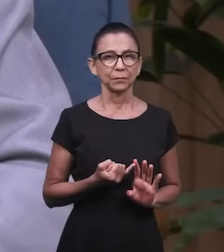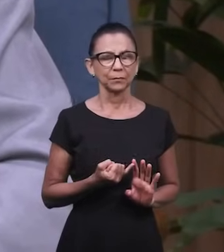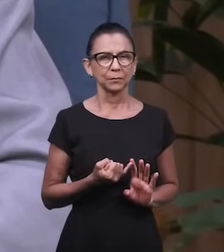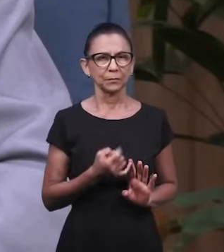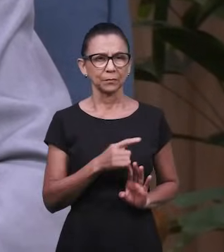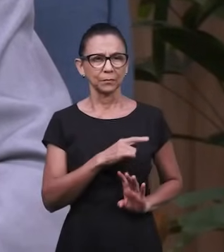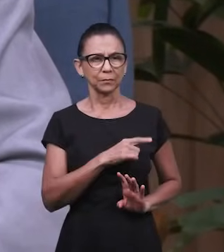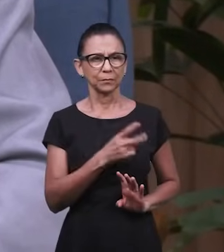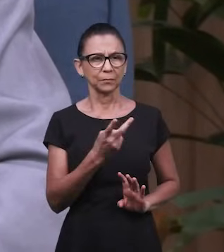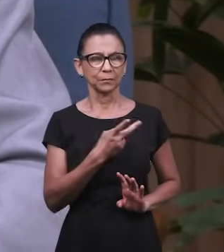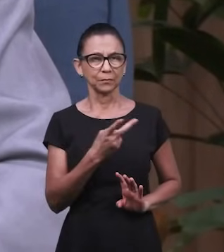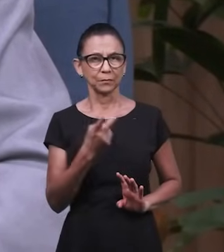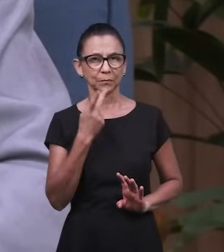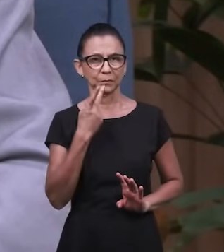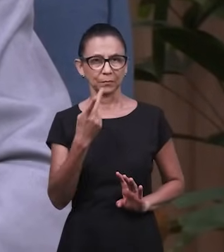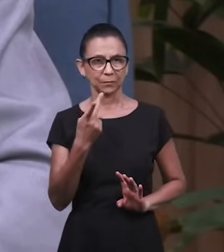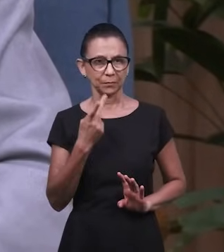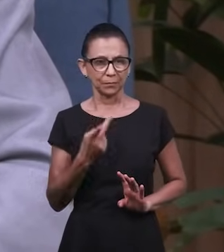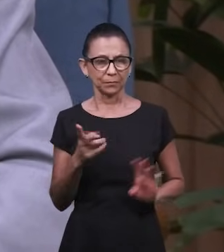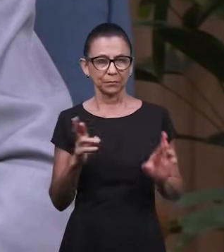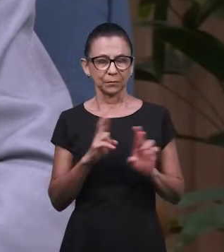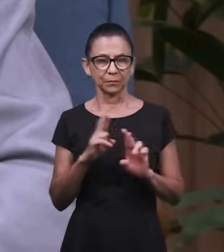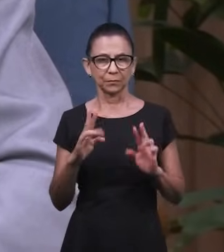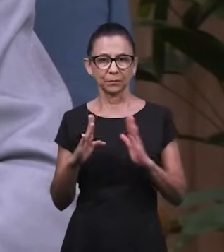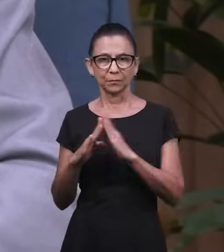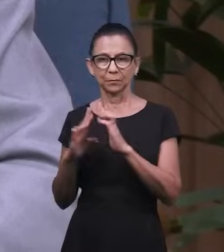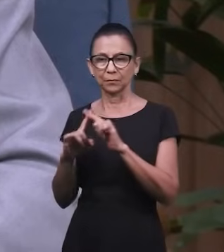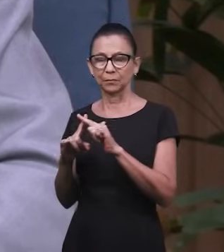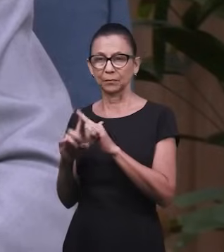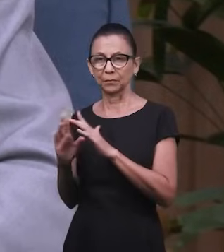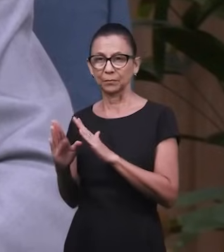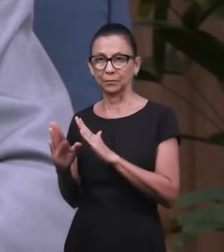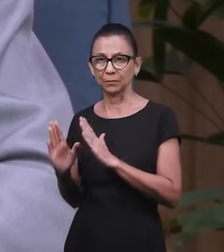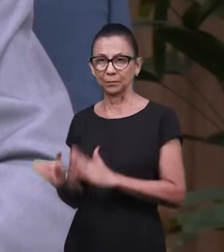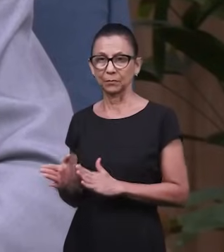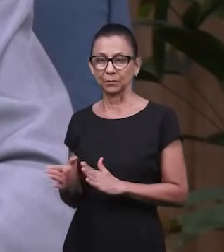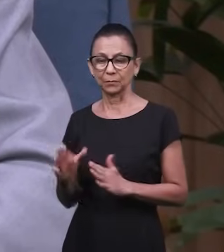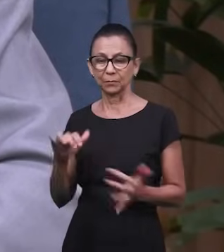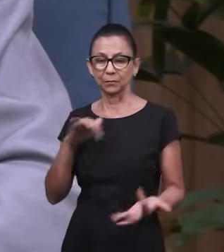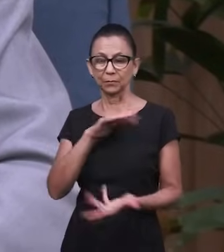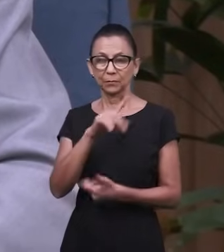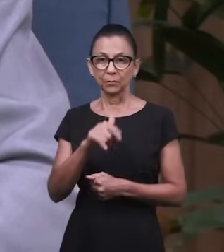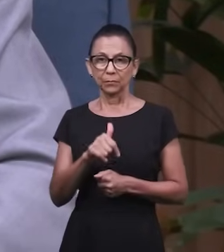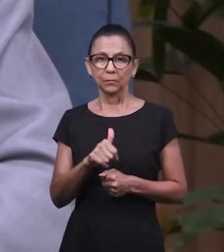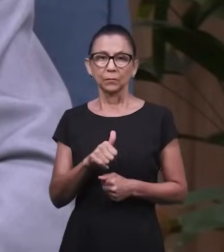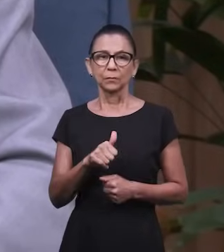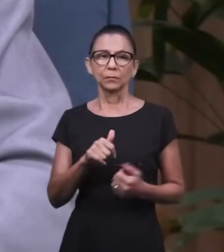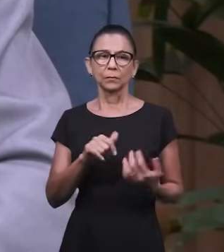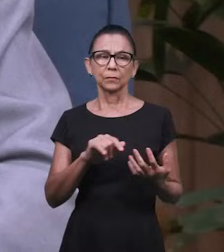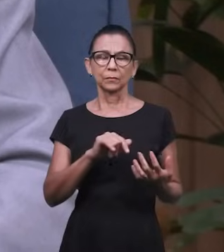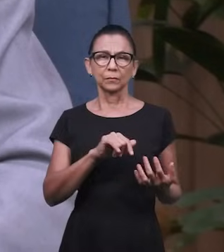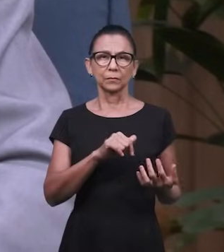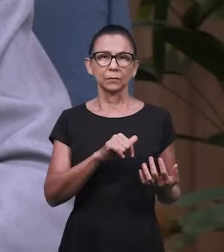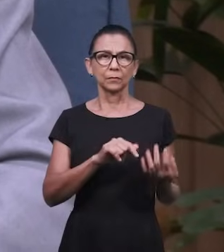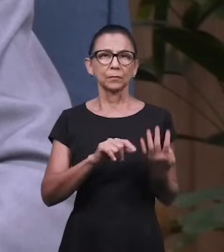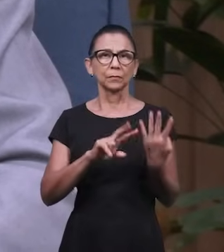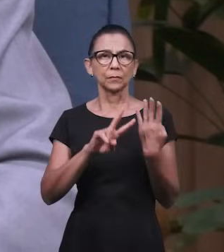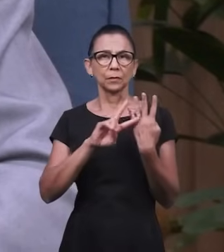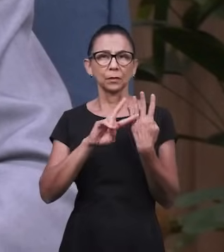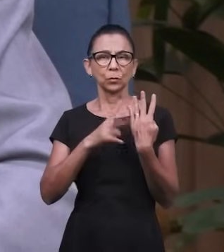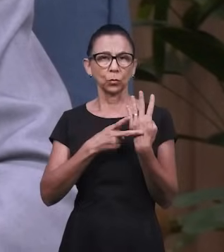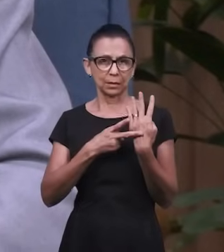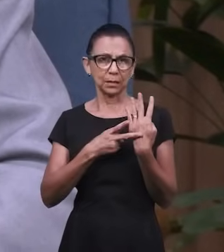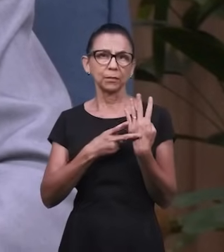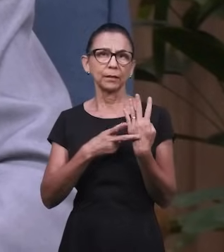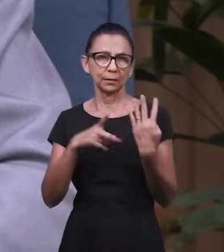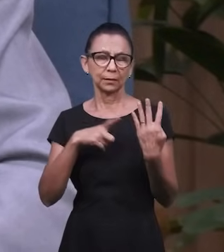isso que vocês acabaram de dizer, da igreja, ela está sofrendo os reflexos, né? Ela está sendo há